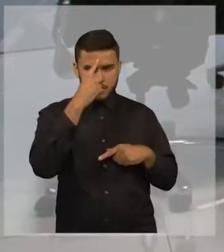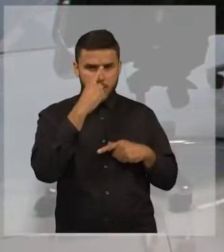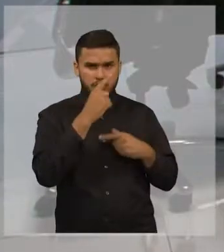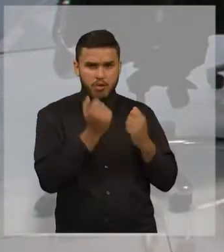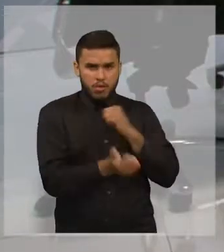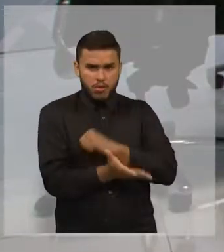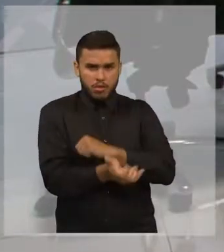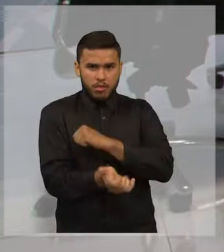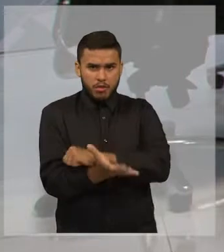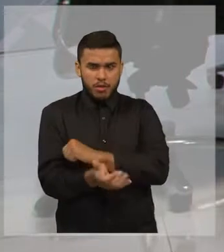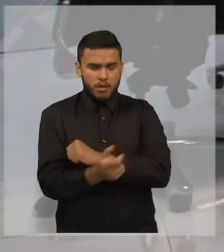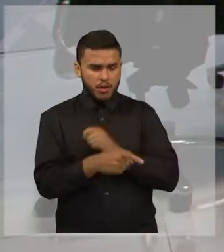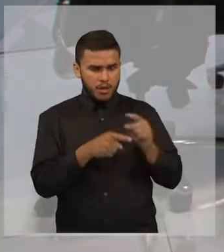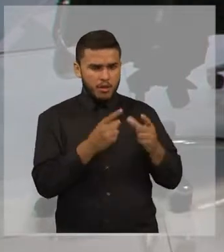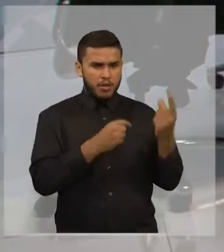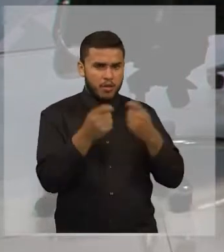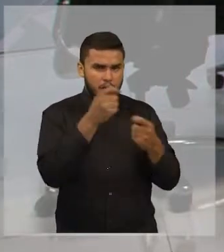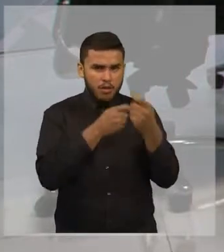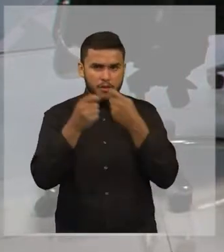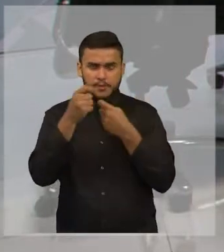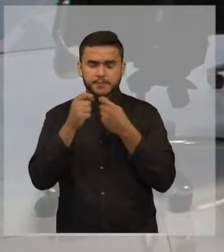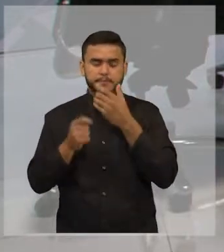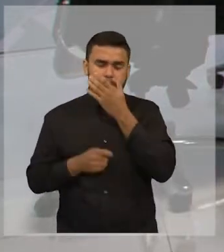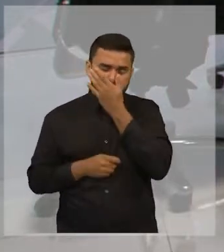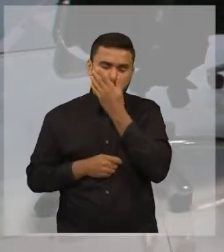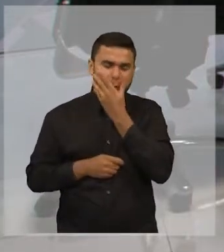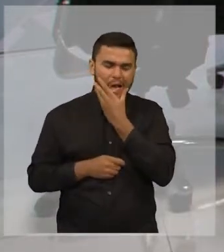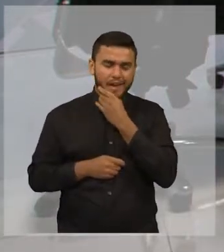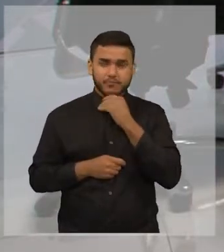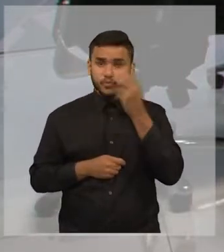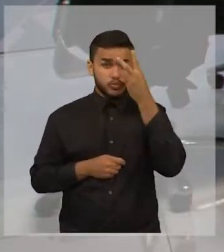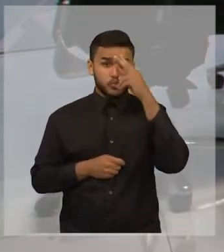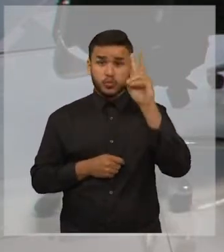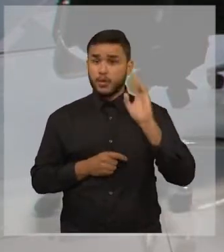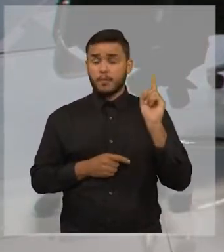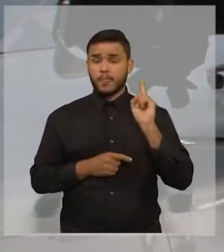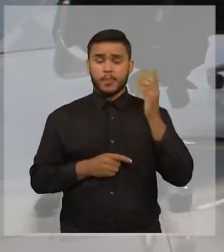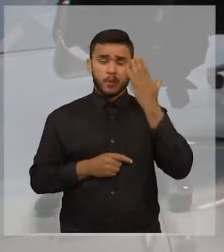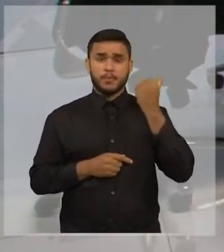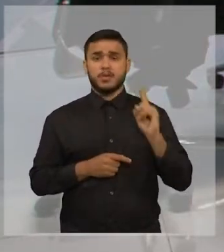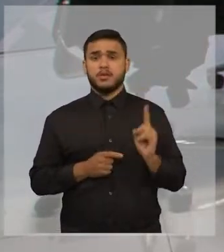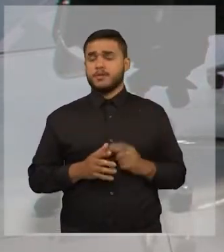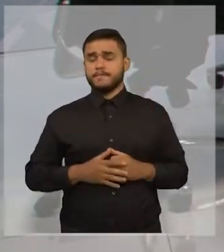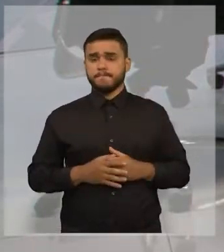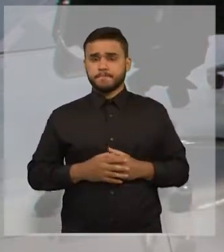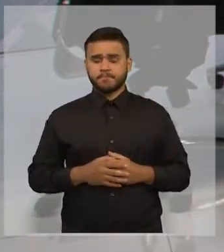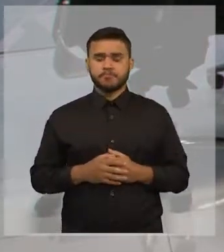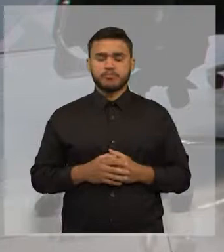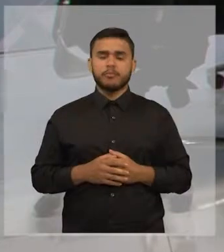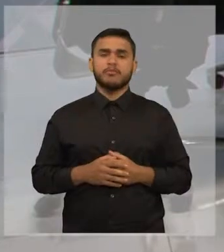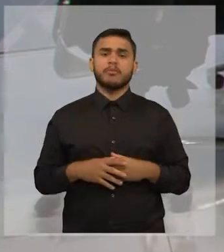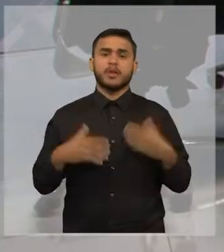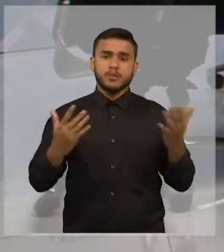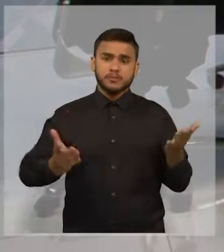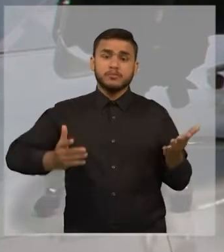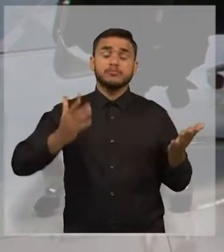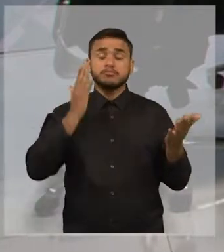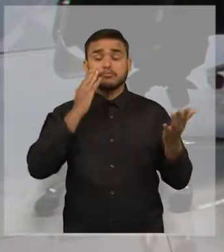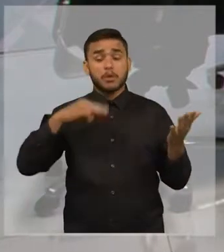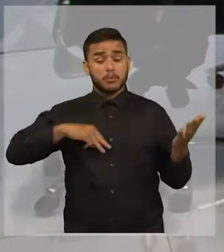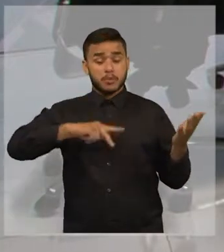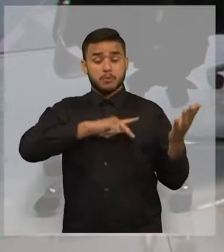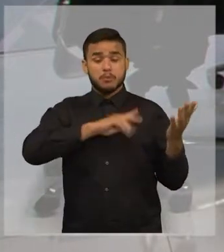rachadinha, dividia, depositava, enfim, fazia toda a gerência financeira. E com essa